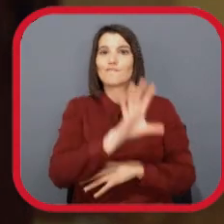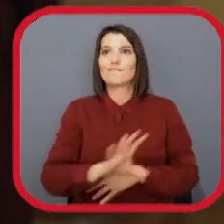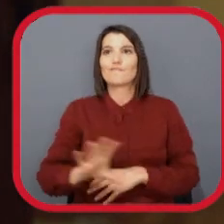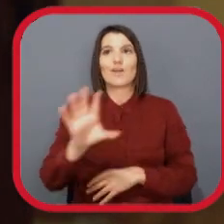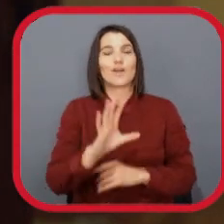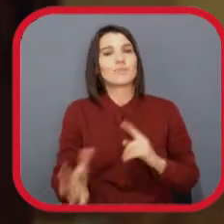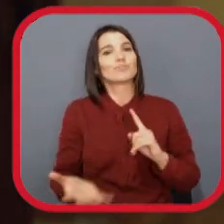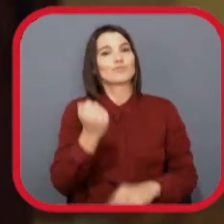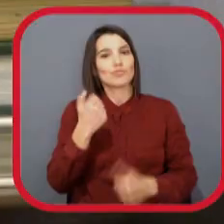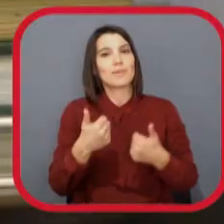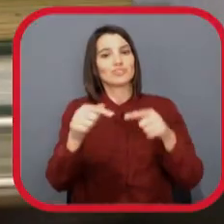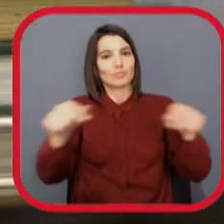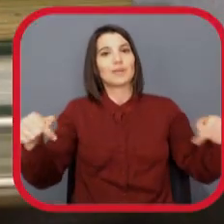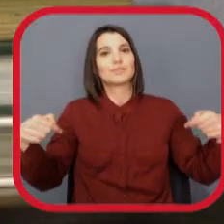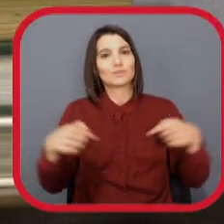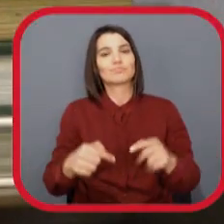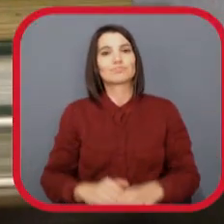ficou um decor muito bem conseguido.